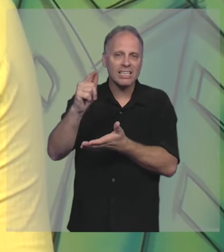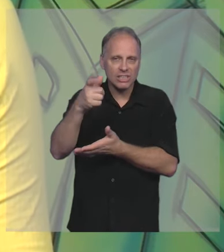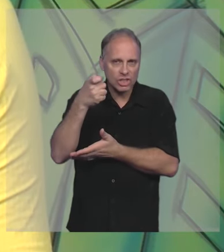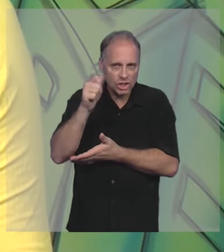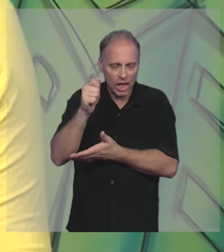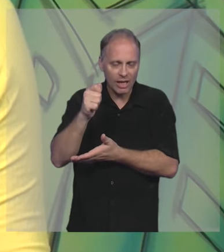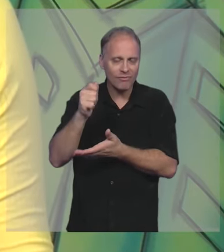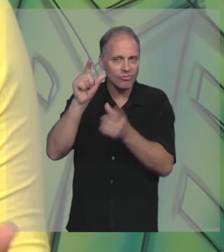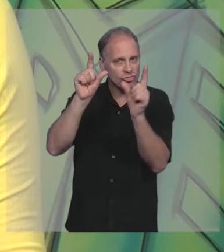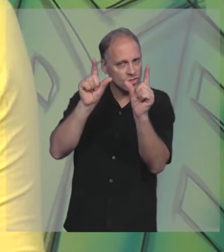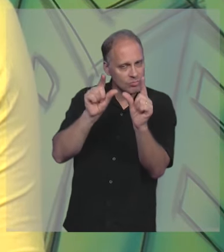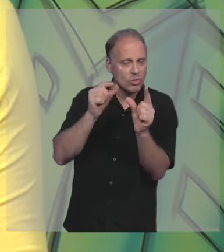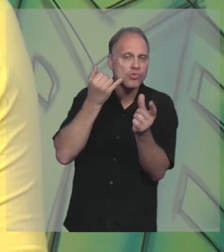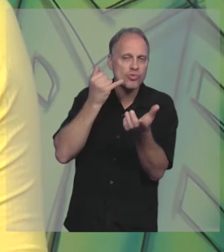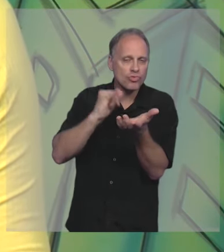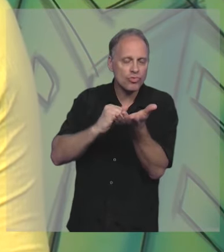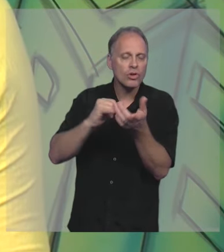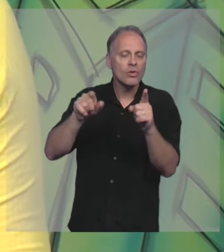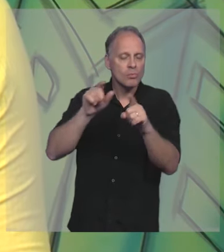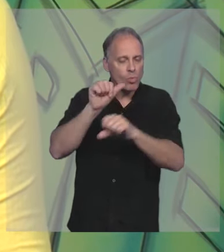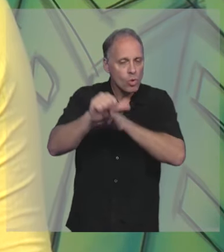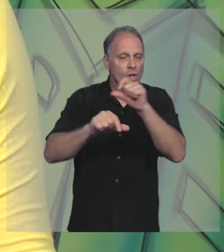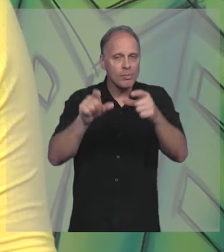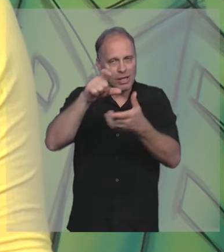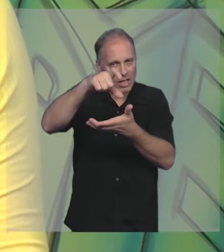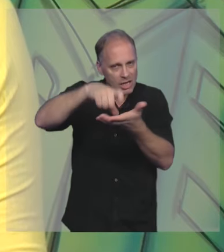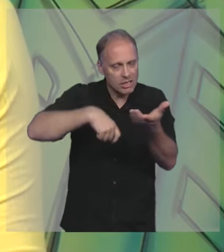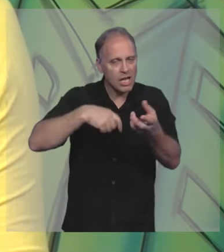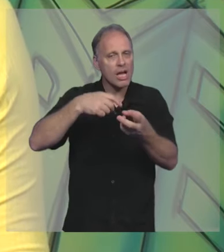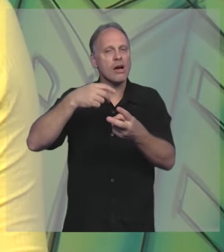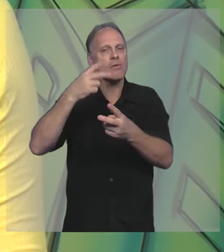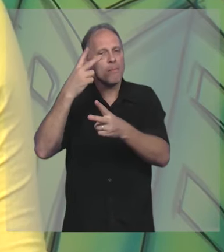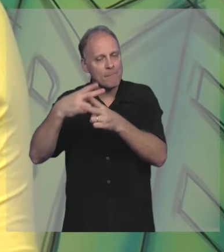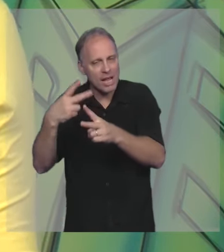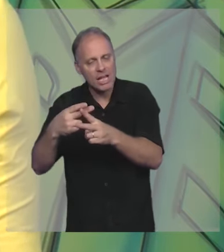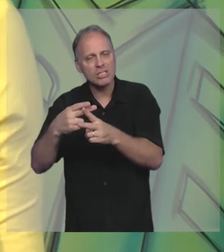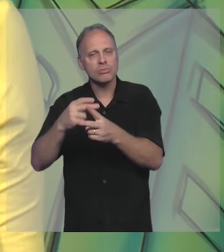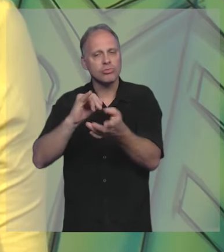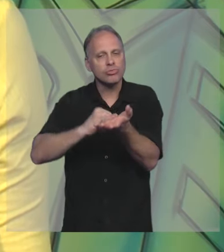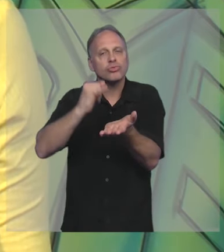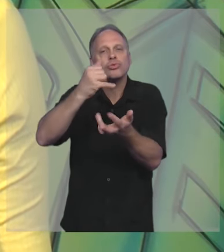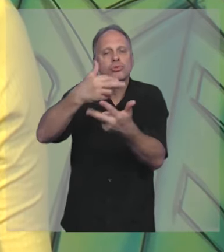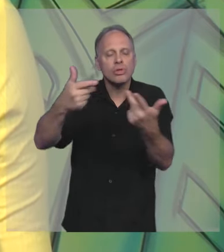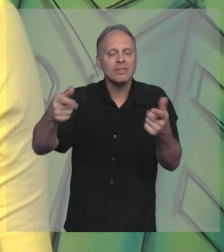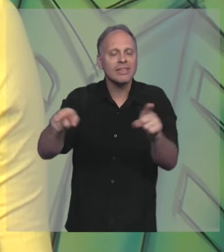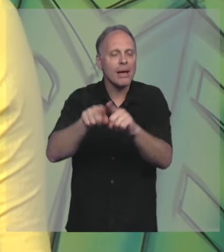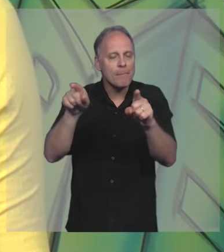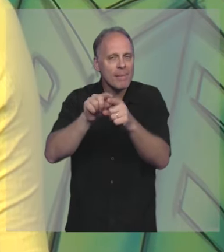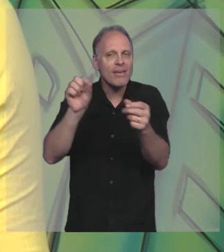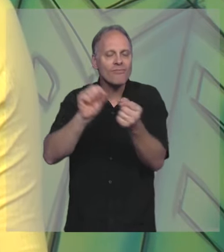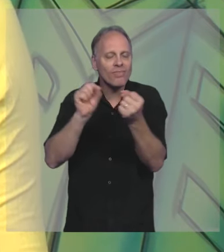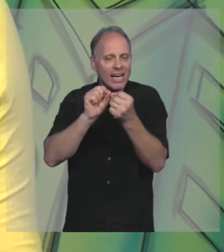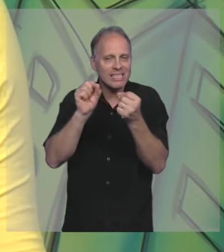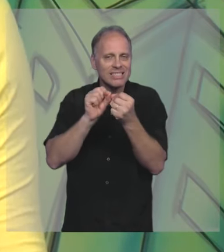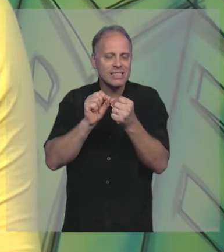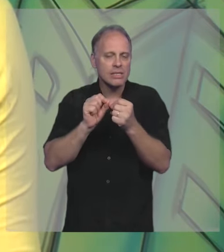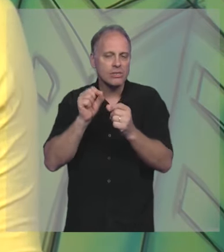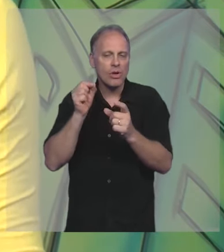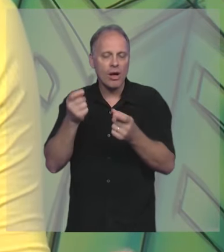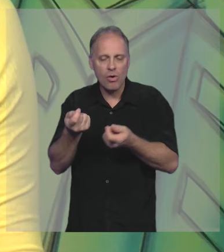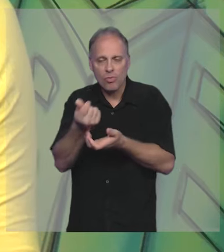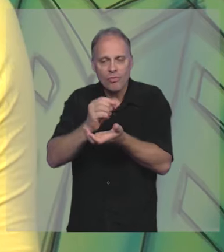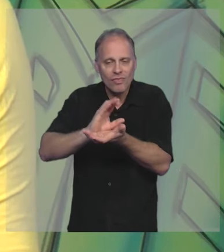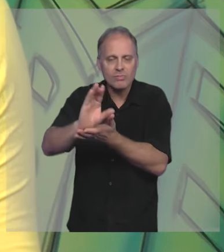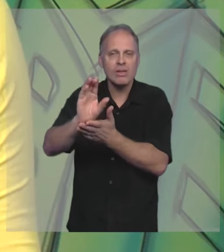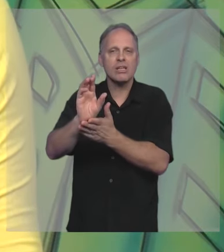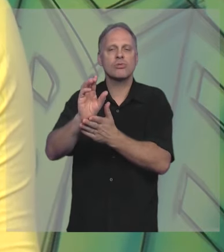fazer uma consequência ali em juros, cartão, empréstimo, ela também faz um efeito, né, nos